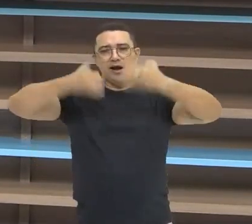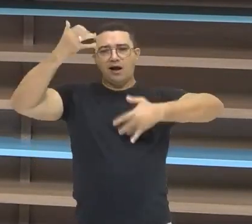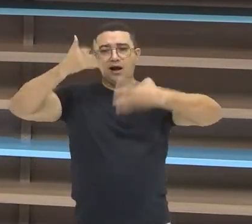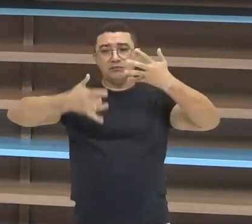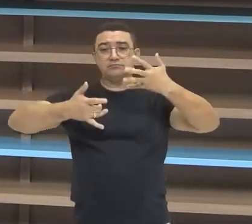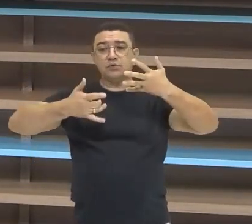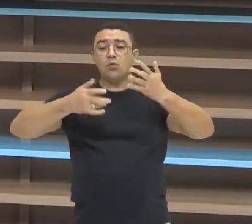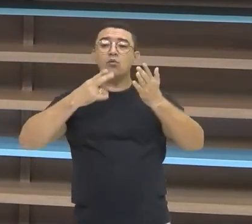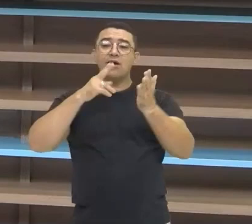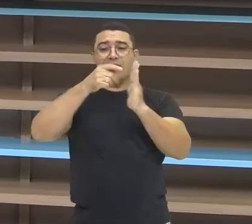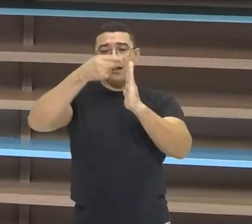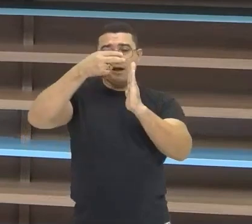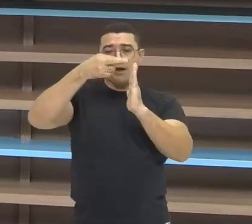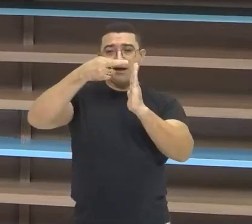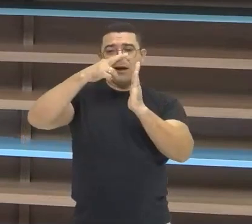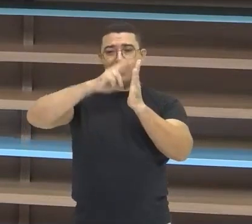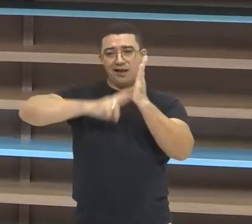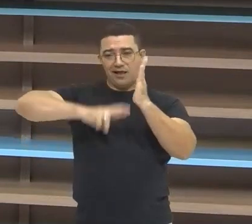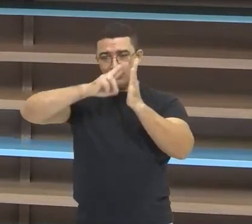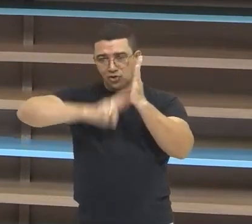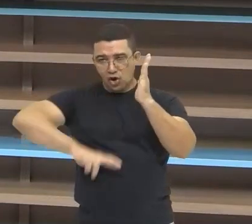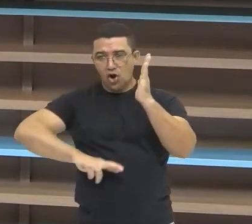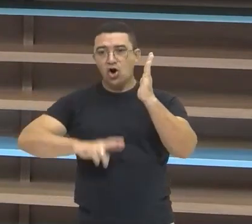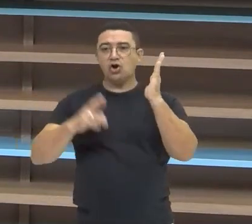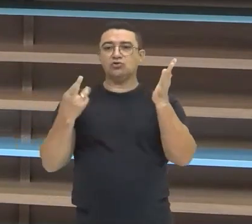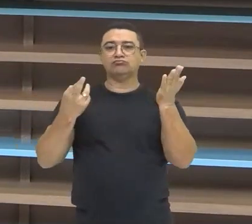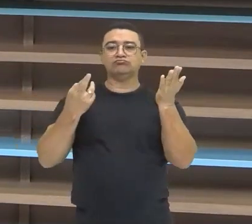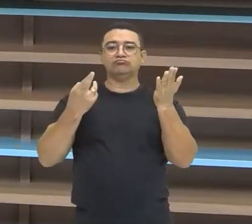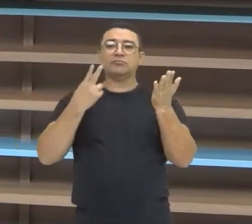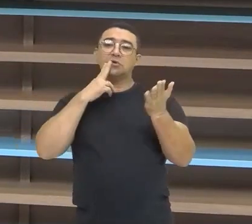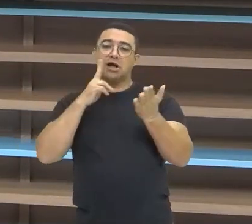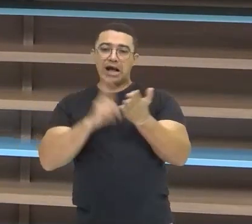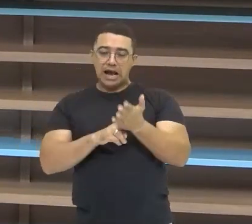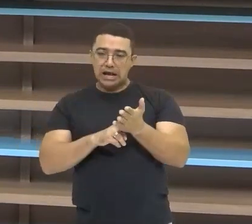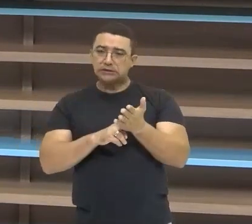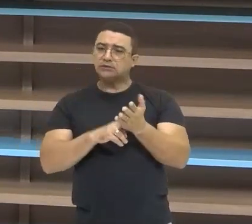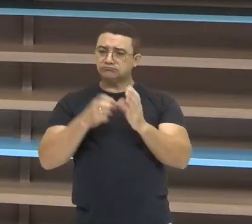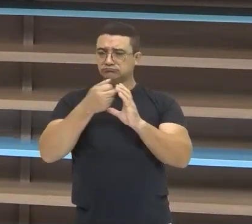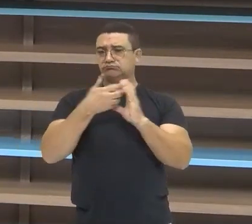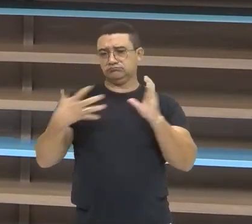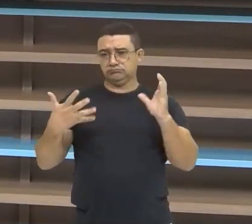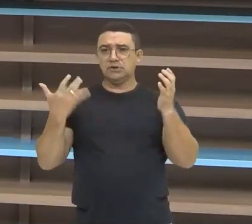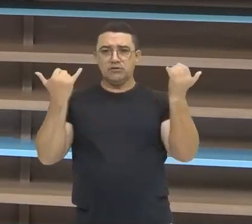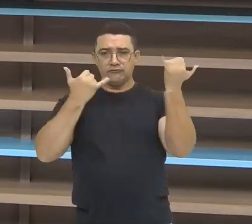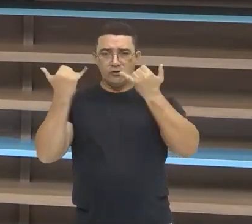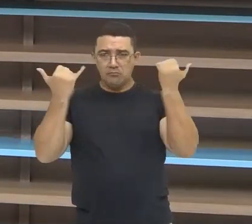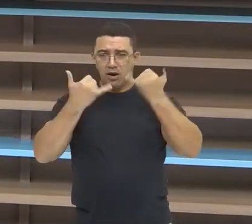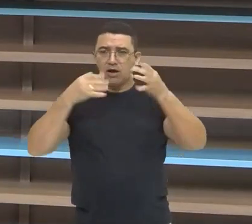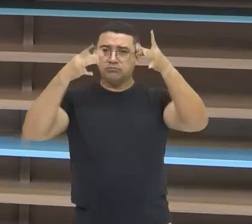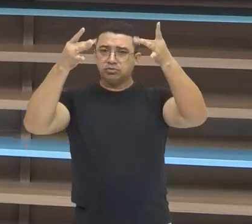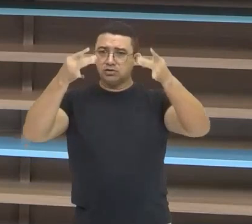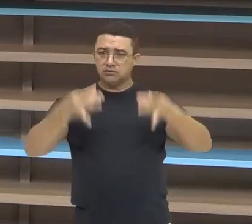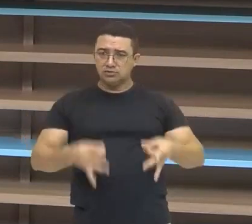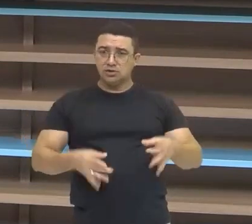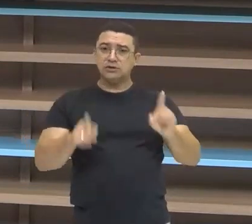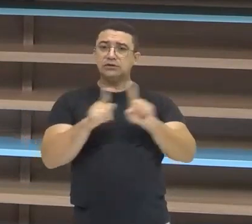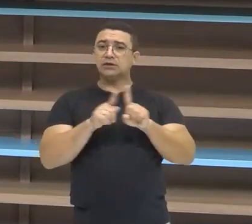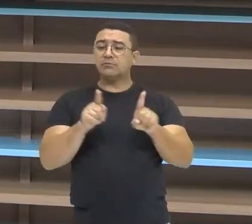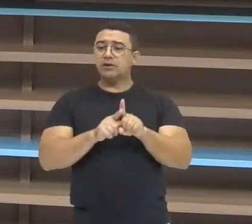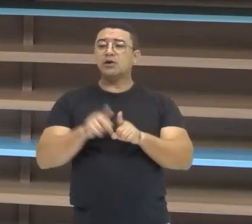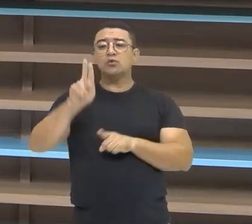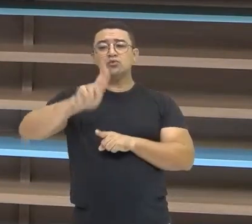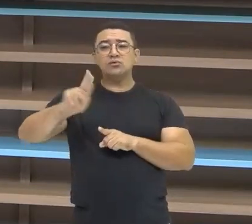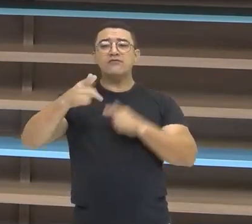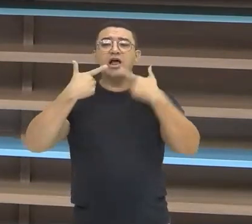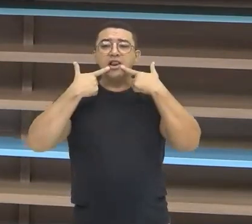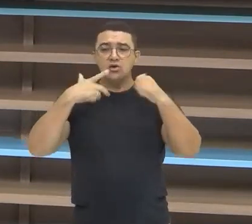cartas, os seus relatórios, eles tinham estas características, informavam, descreviam e empregavam exatamente uma